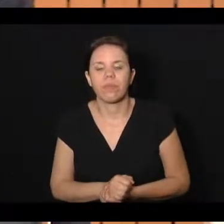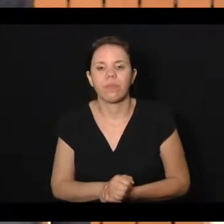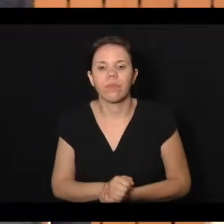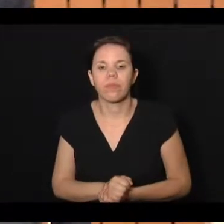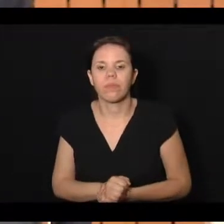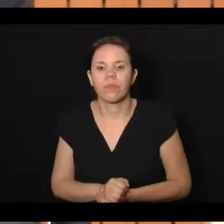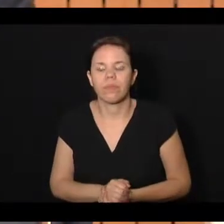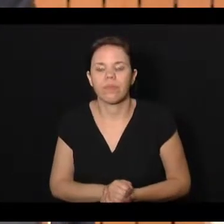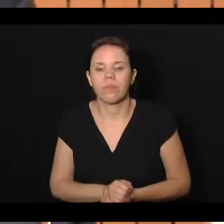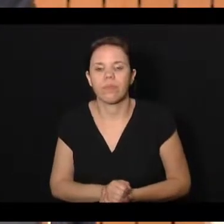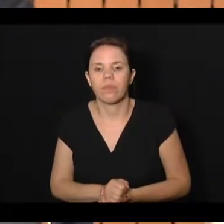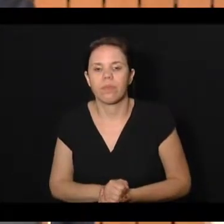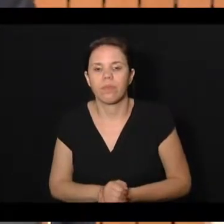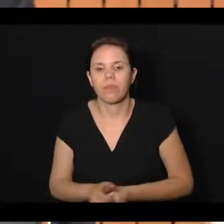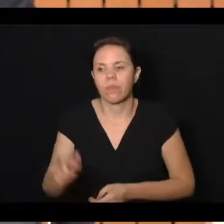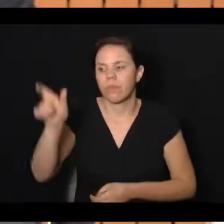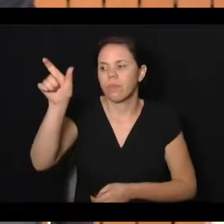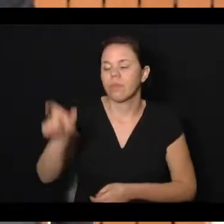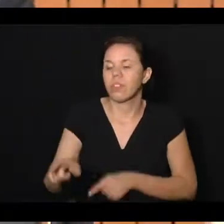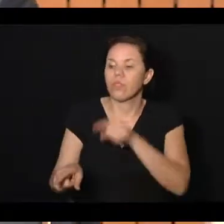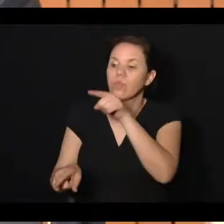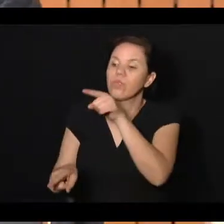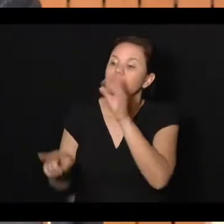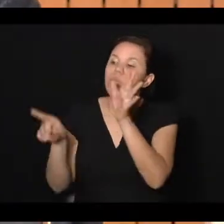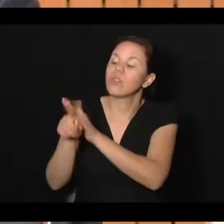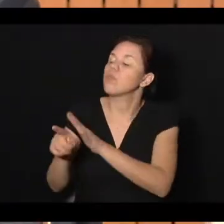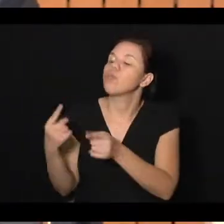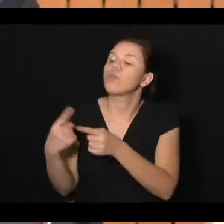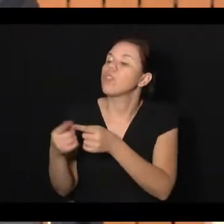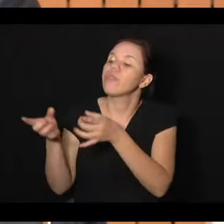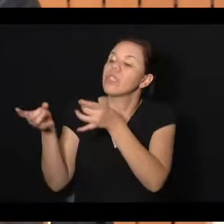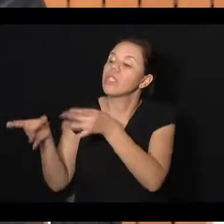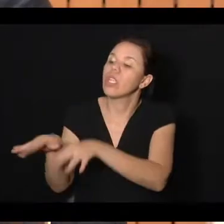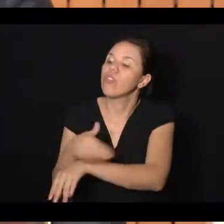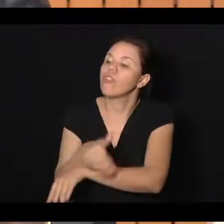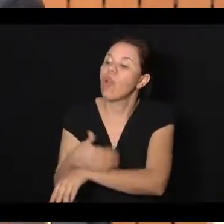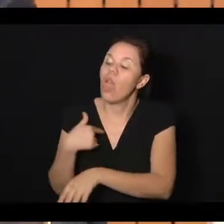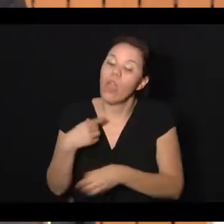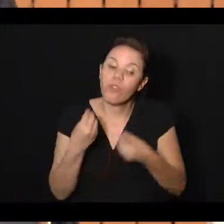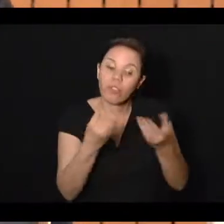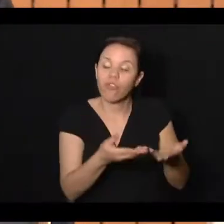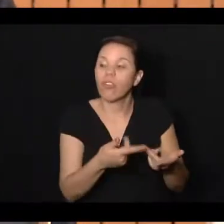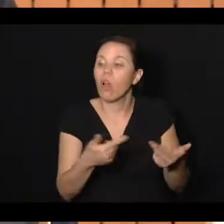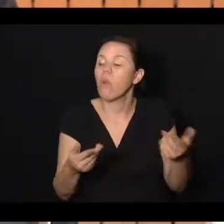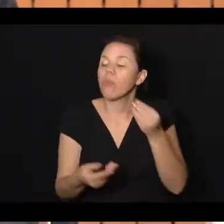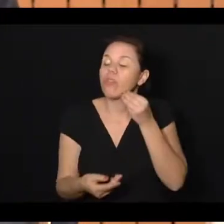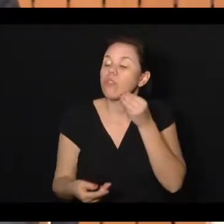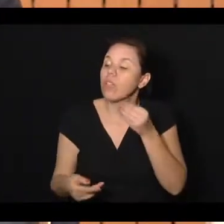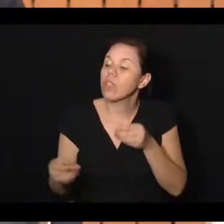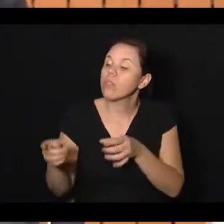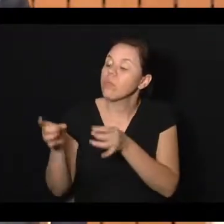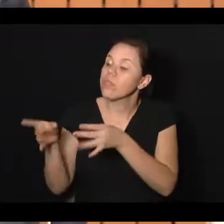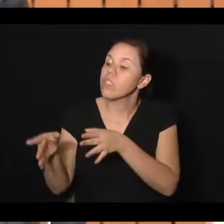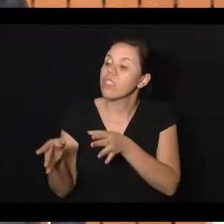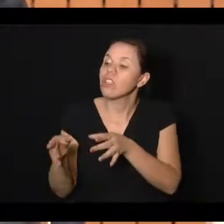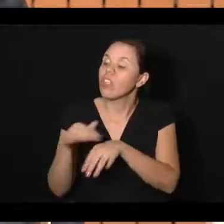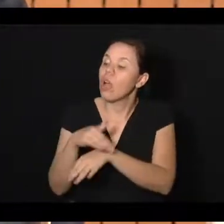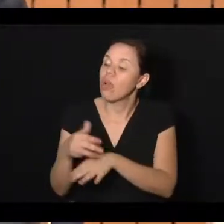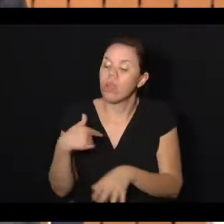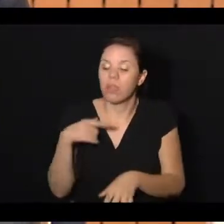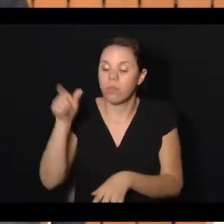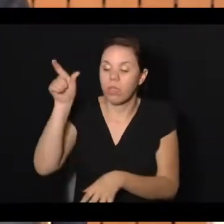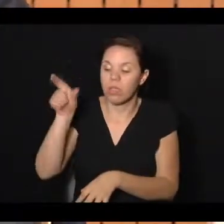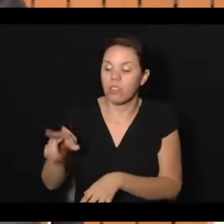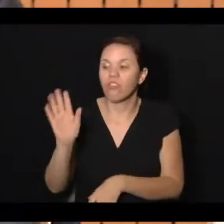que é quando você pergunta para ela assim porque você não sai da rua eu vou te ofertar algo para você sair da rua na maioria das vezes essa pessoa